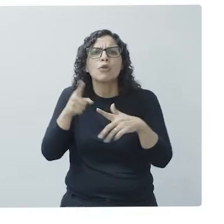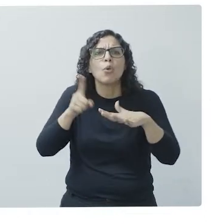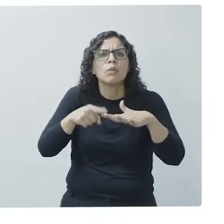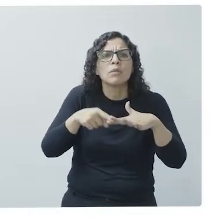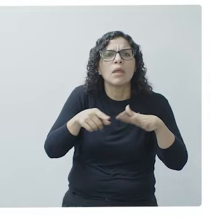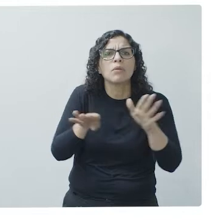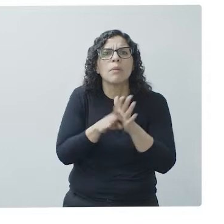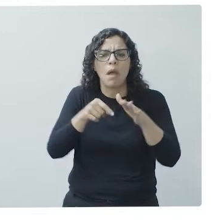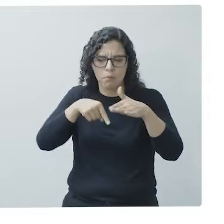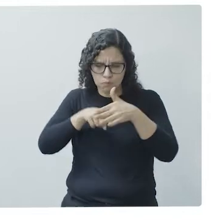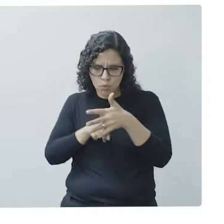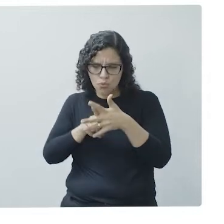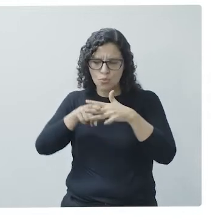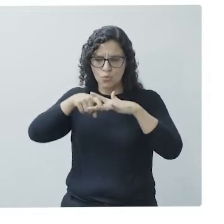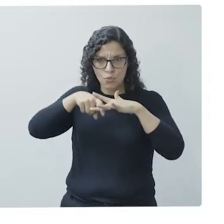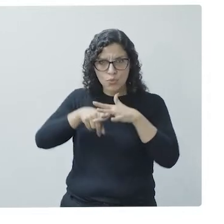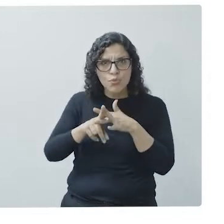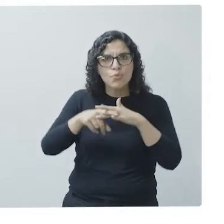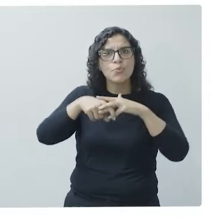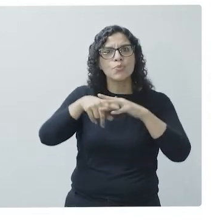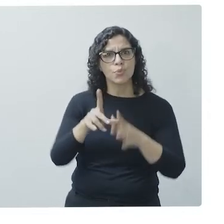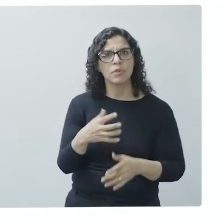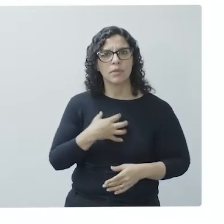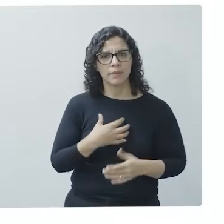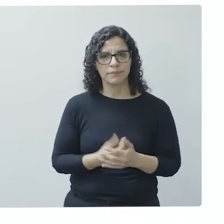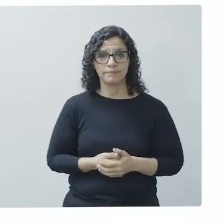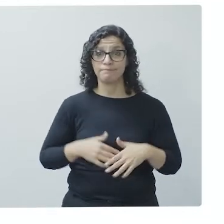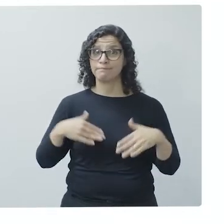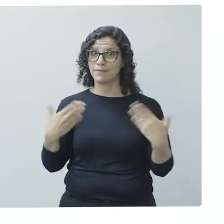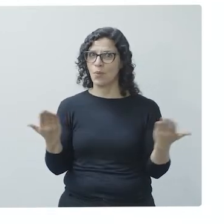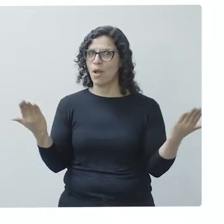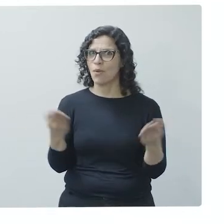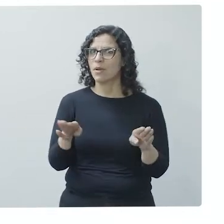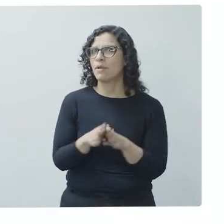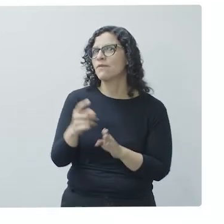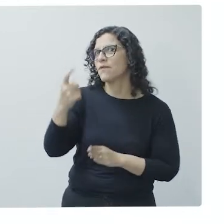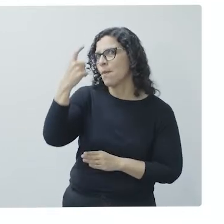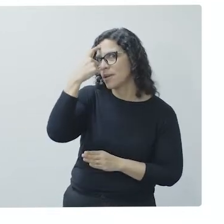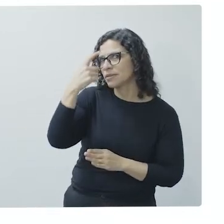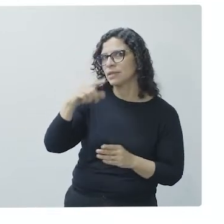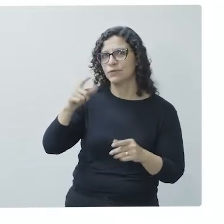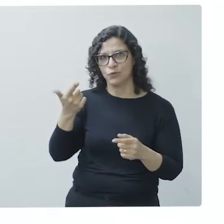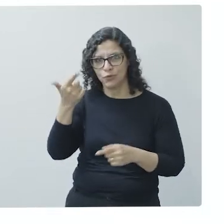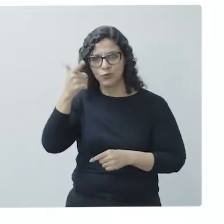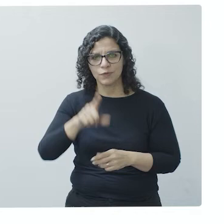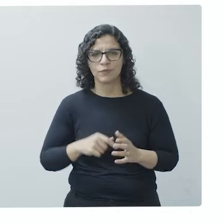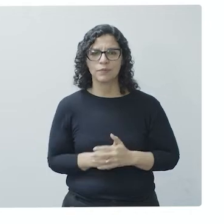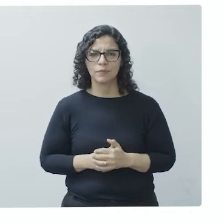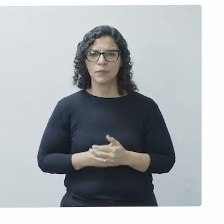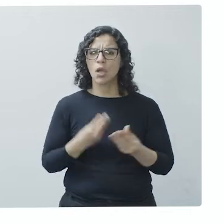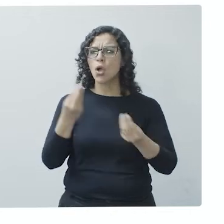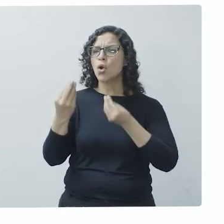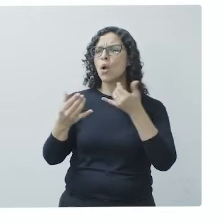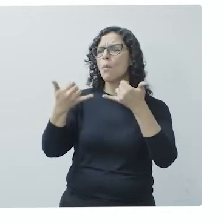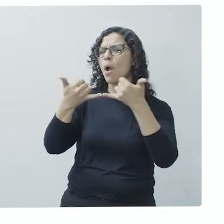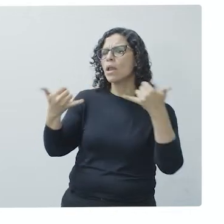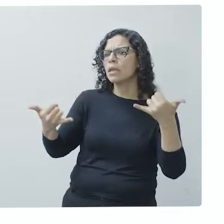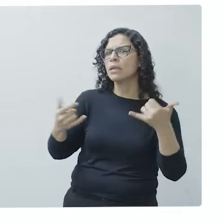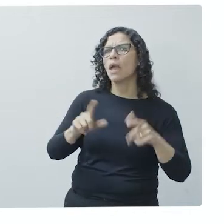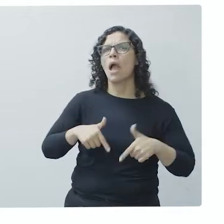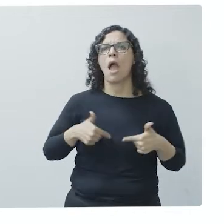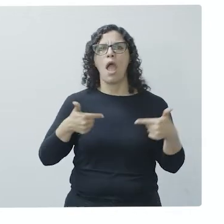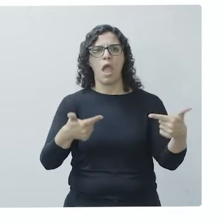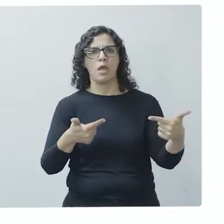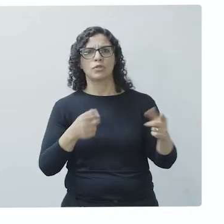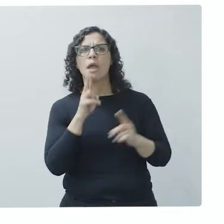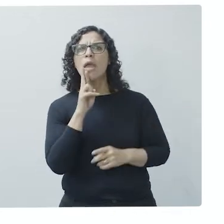furando abaixo e acima. Vamos pensar mais um pouquinho. E agora, como a linha